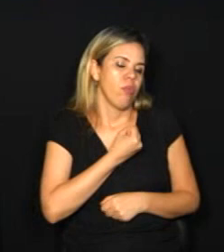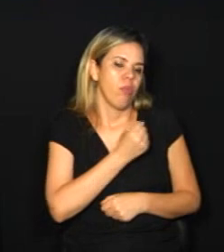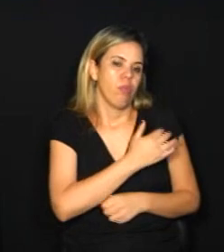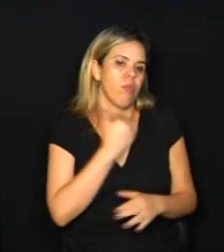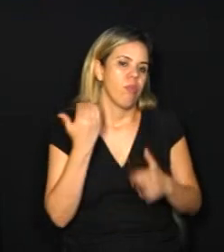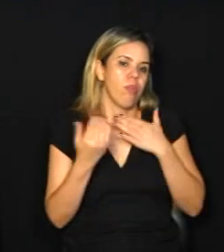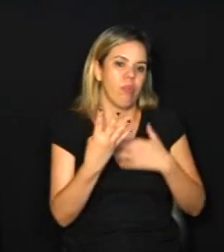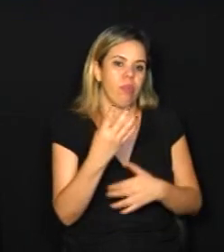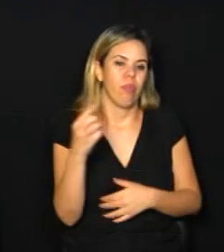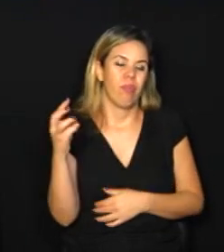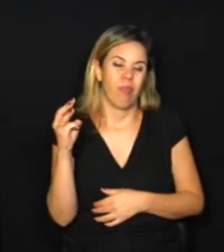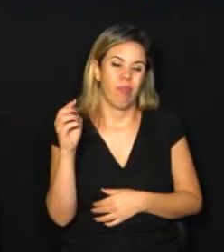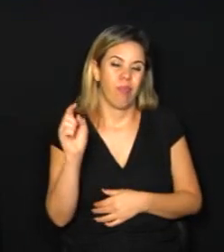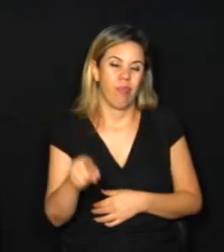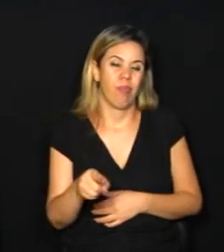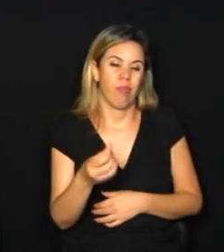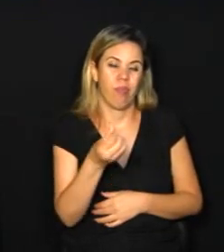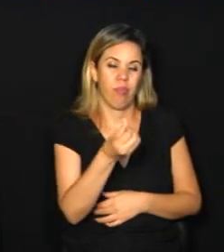óbitos